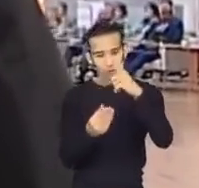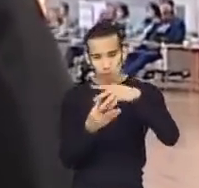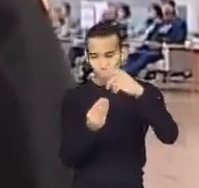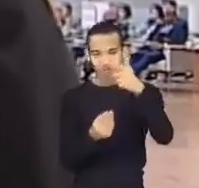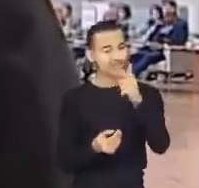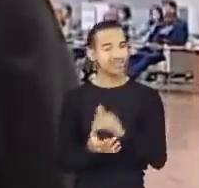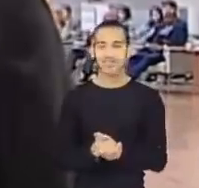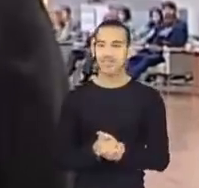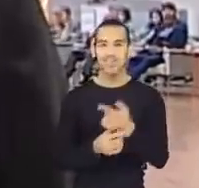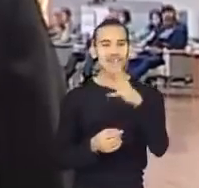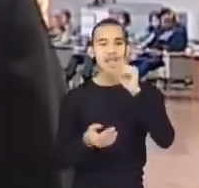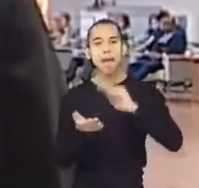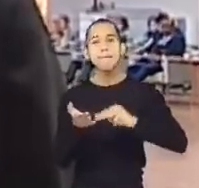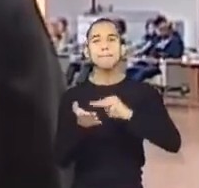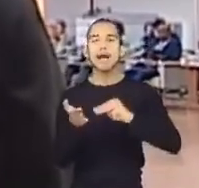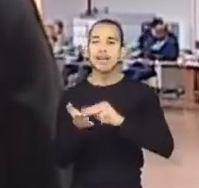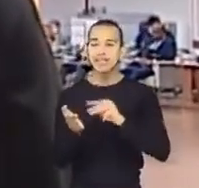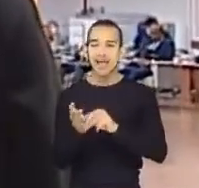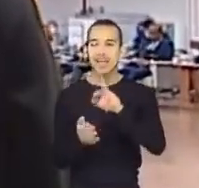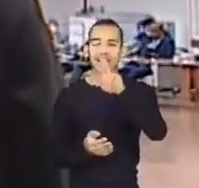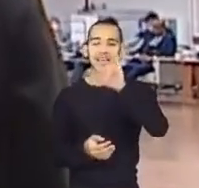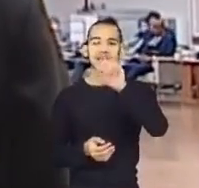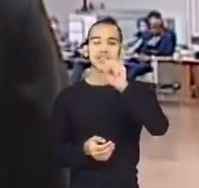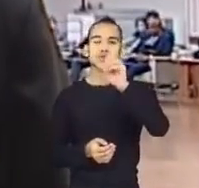Não vai ter como é que chama? Risole, né?